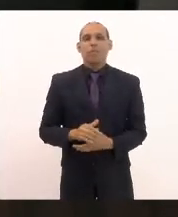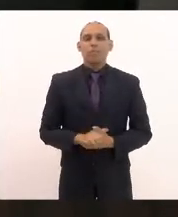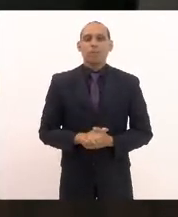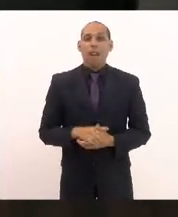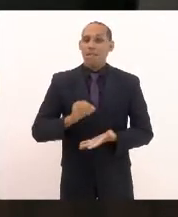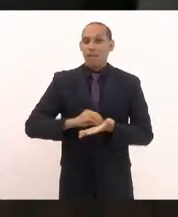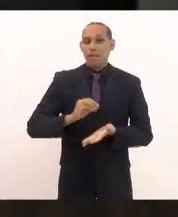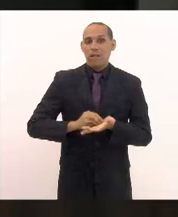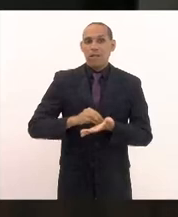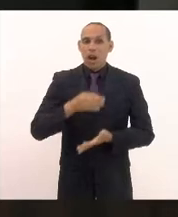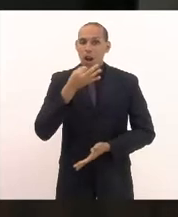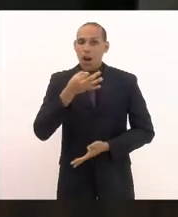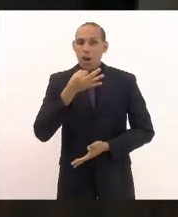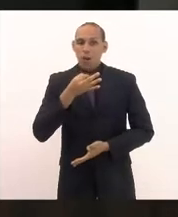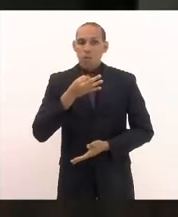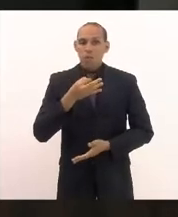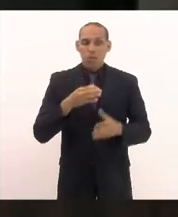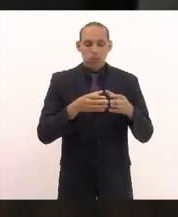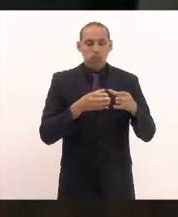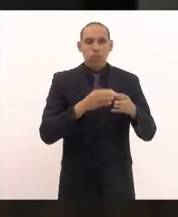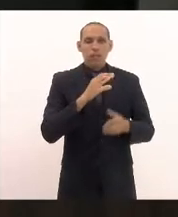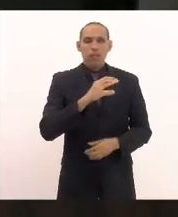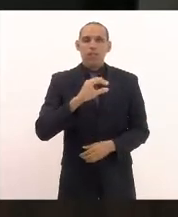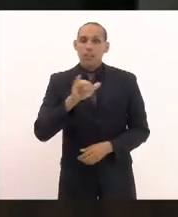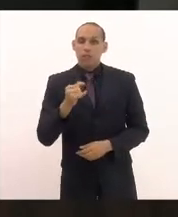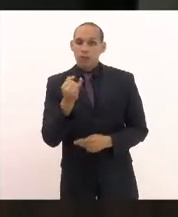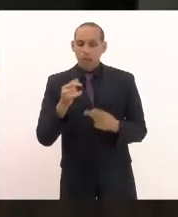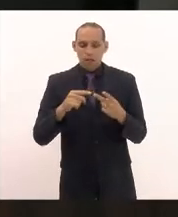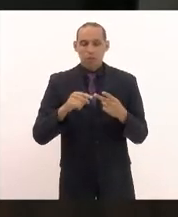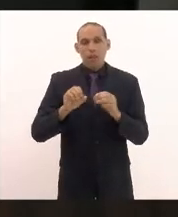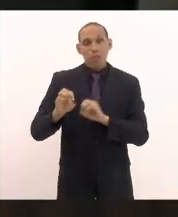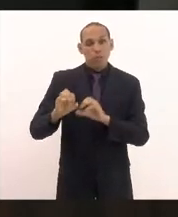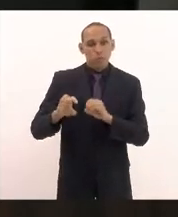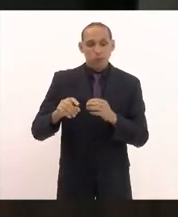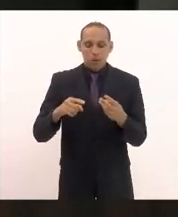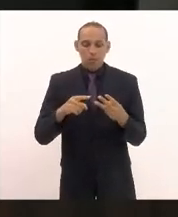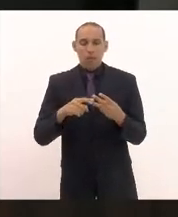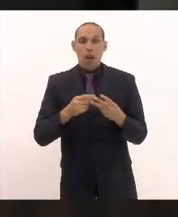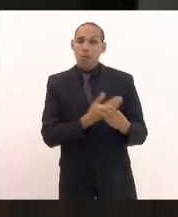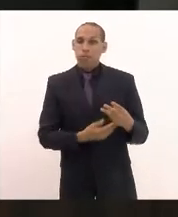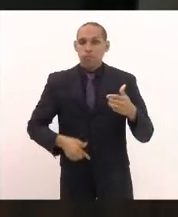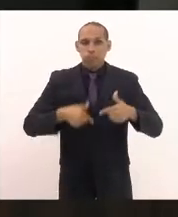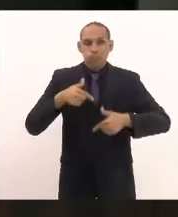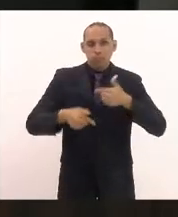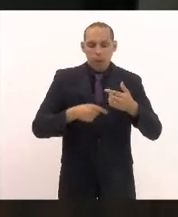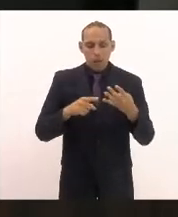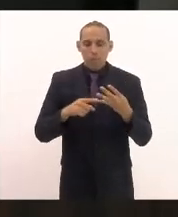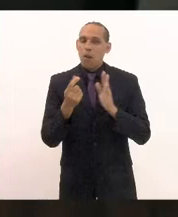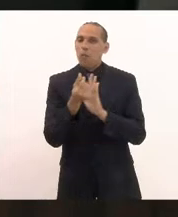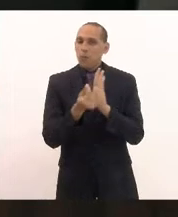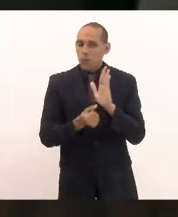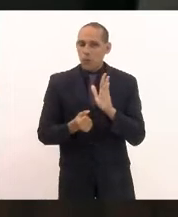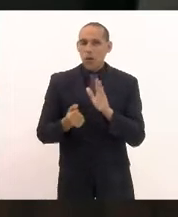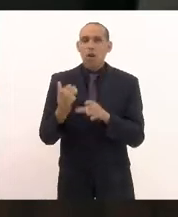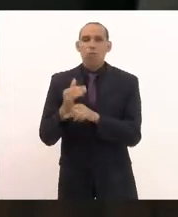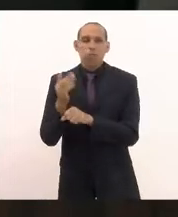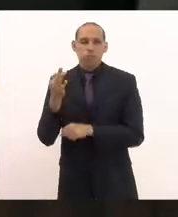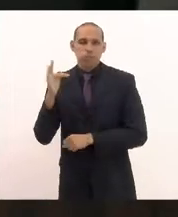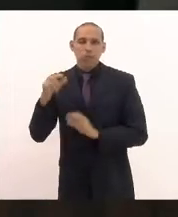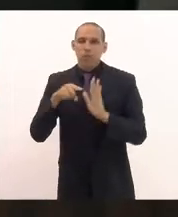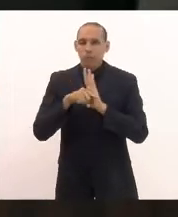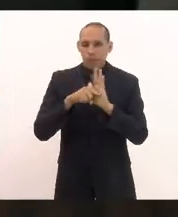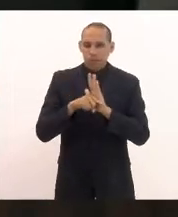comissões de Constituição e Justiça, de Educação, de Servidores Públicos, de Orçamento, Finanças,